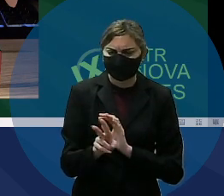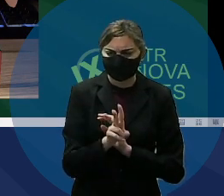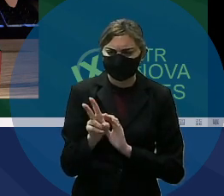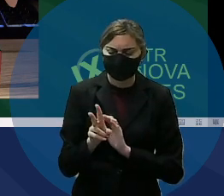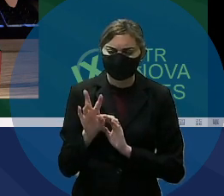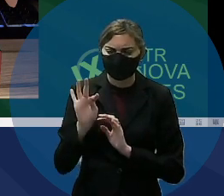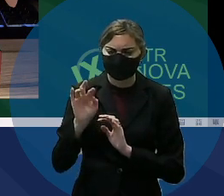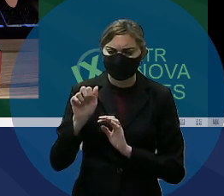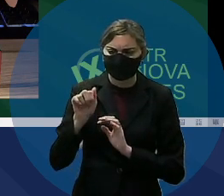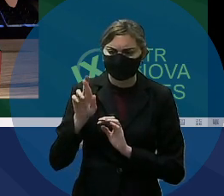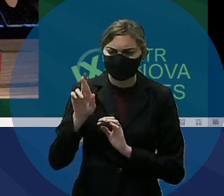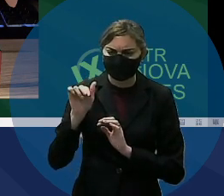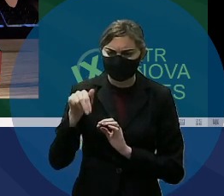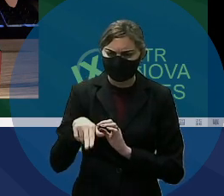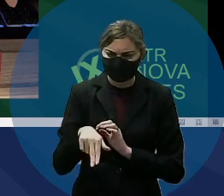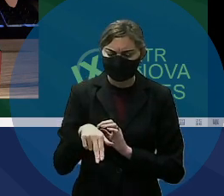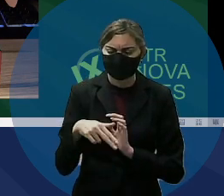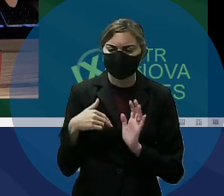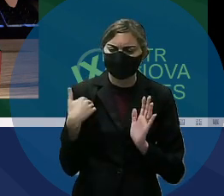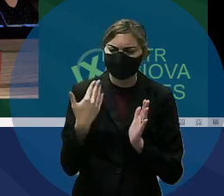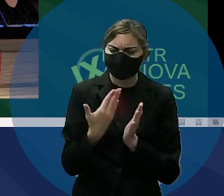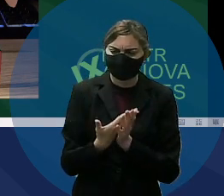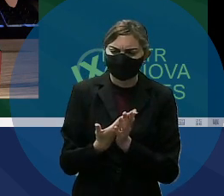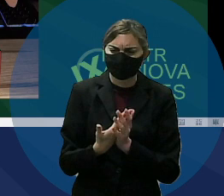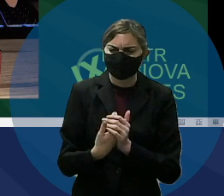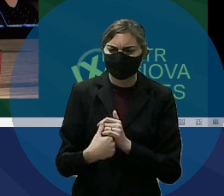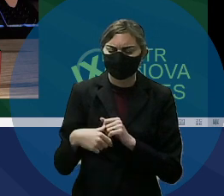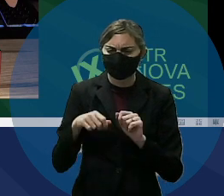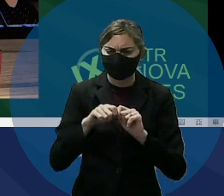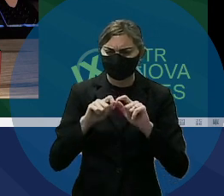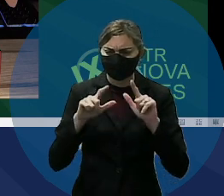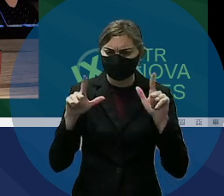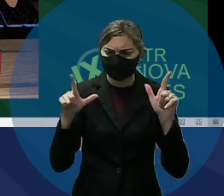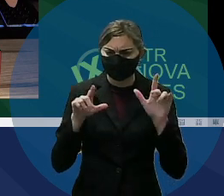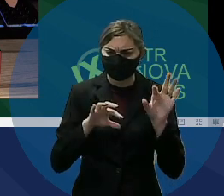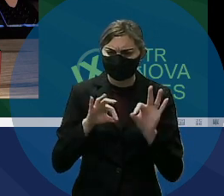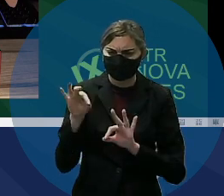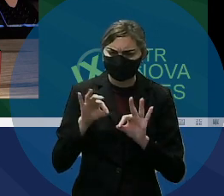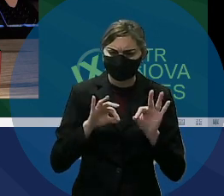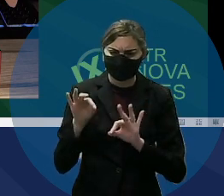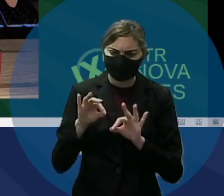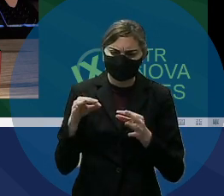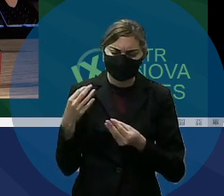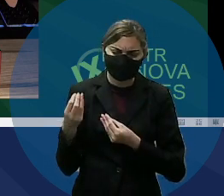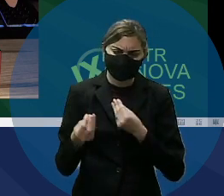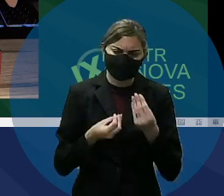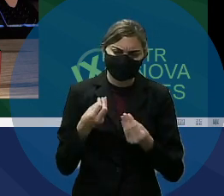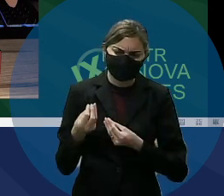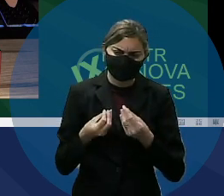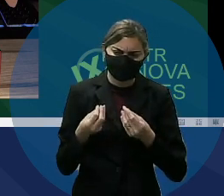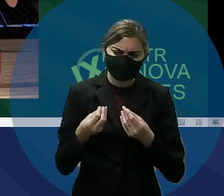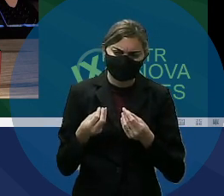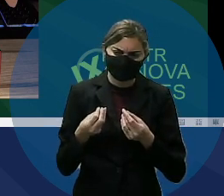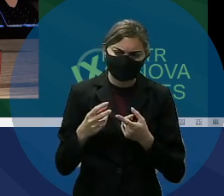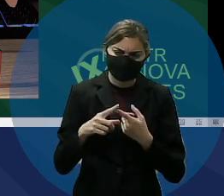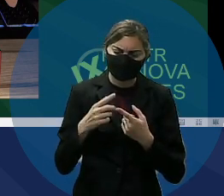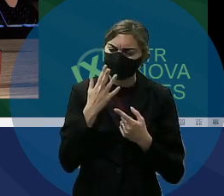Tangram, até quadros mais elaborados, né? Com